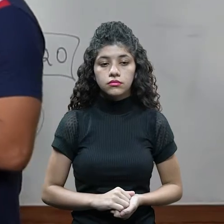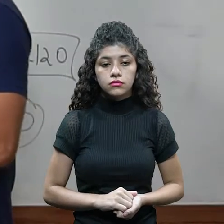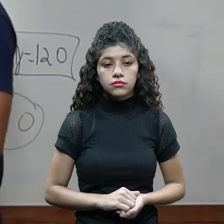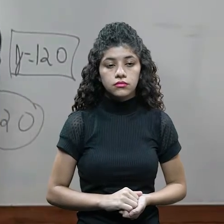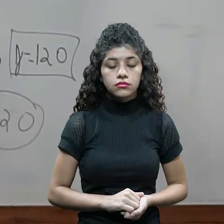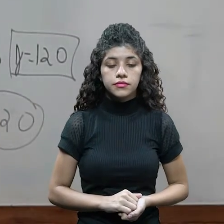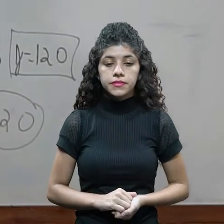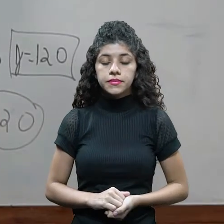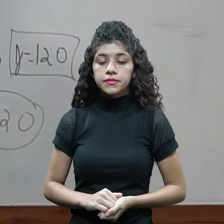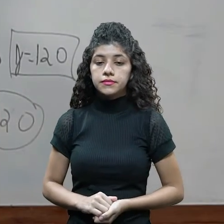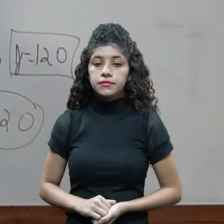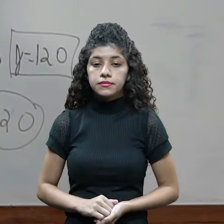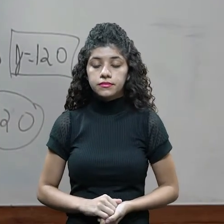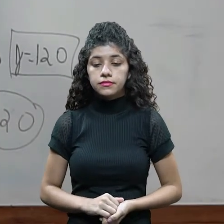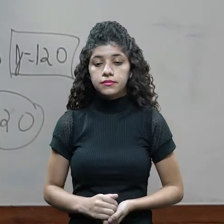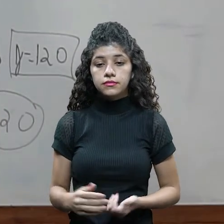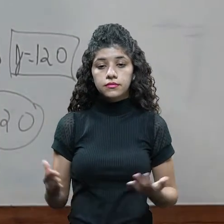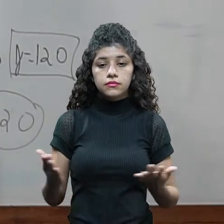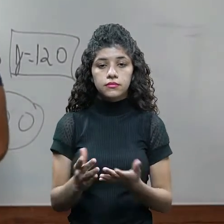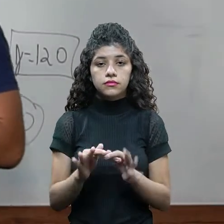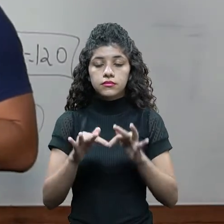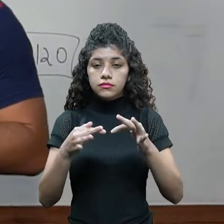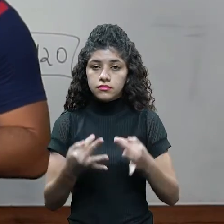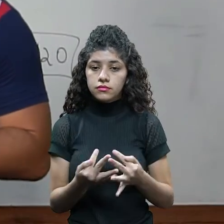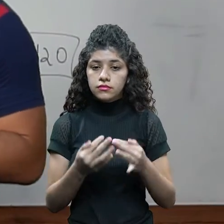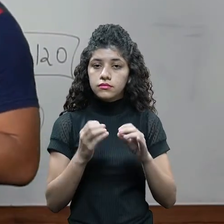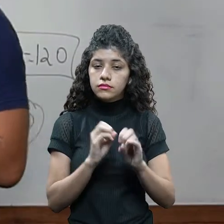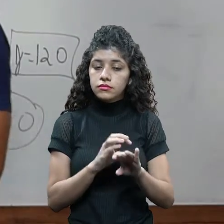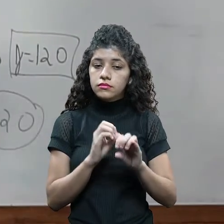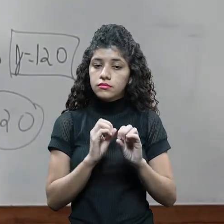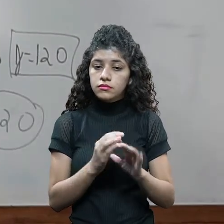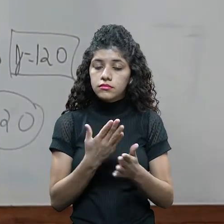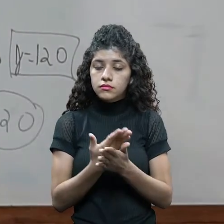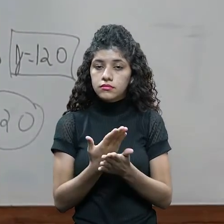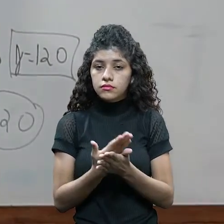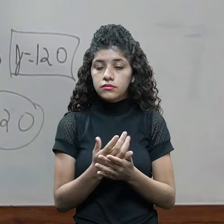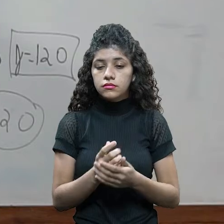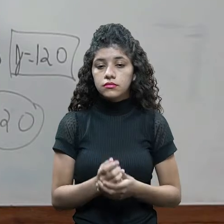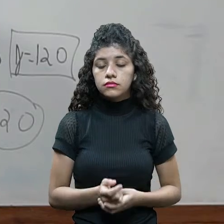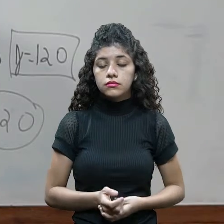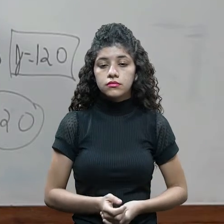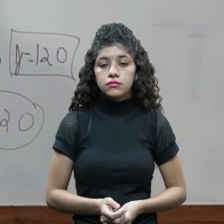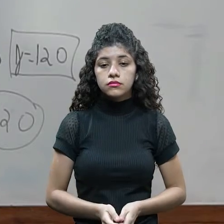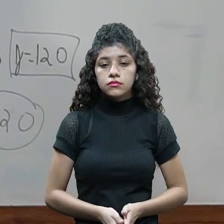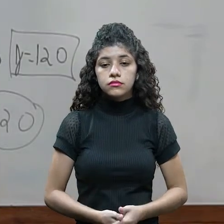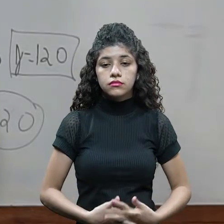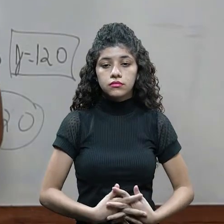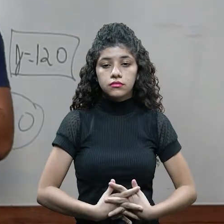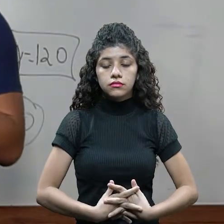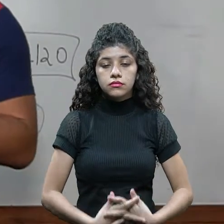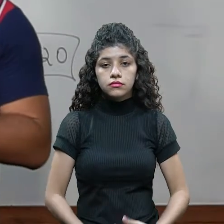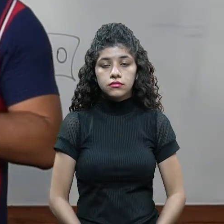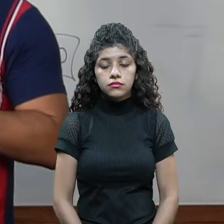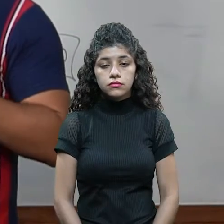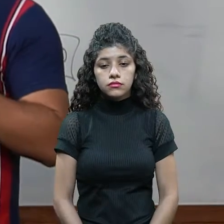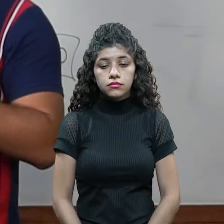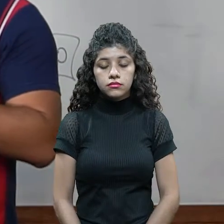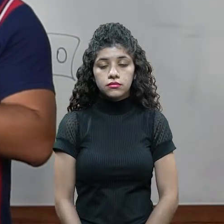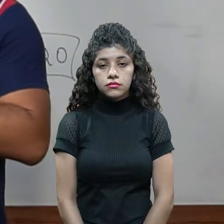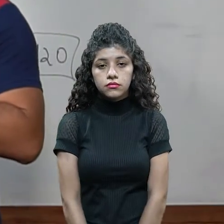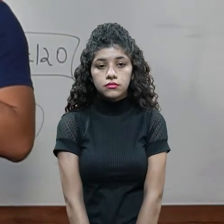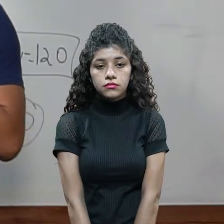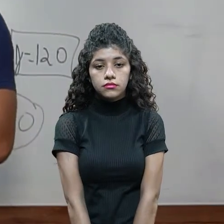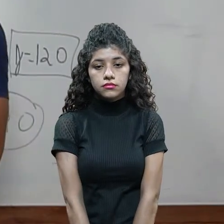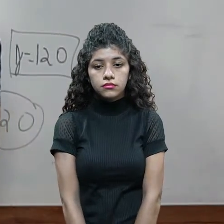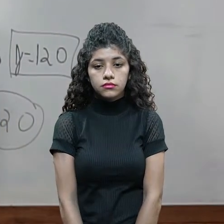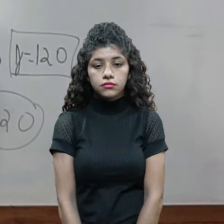que o metro. Legal. E aí eu vou, de uma forma bem simples, né? Acho que muitos de vocês já ajudaram isso antes, ou multiplica ou divide por 10, por 100,